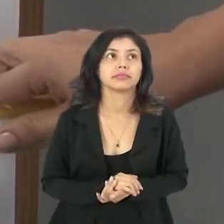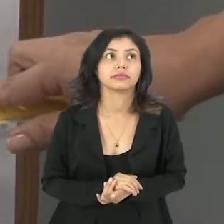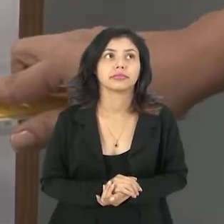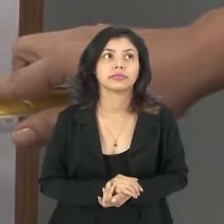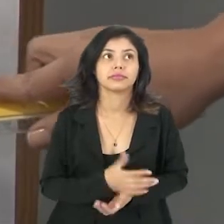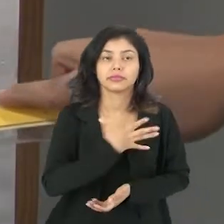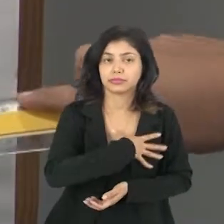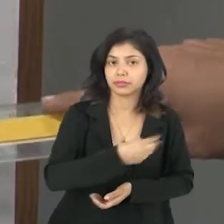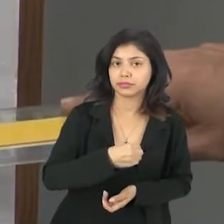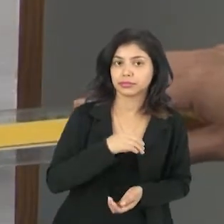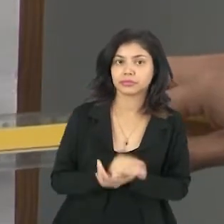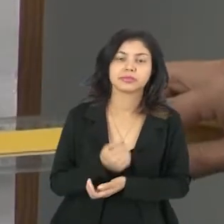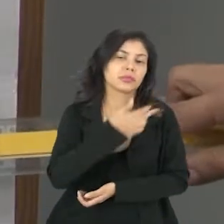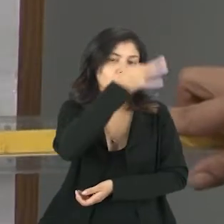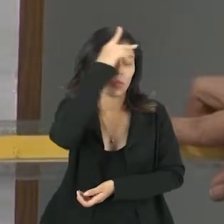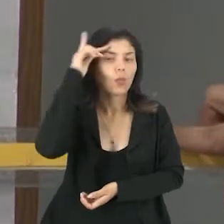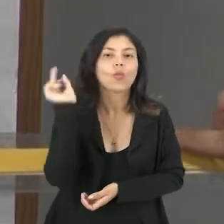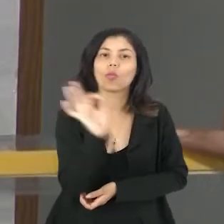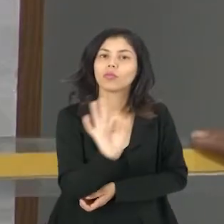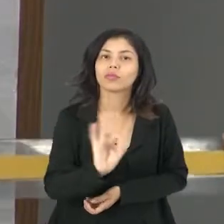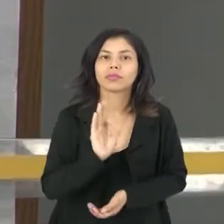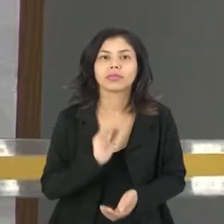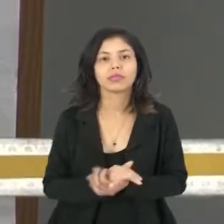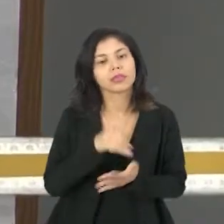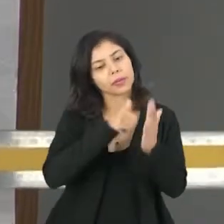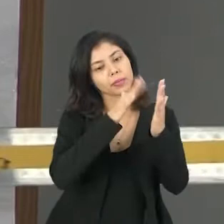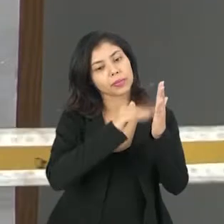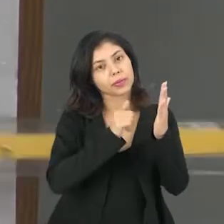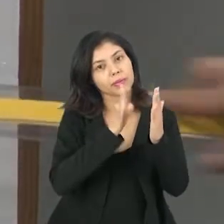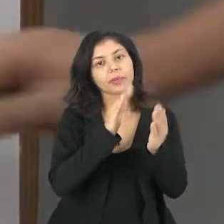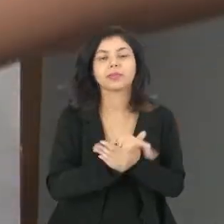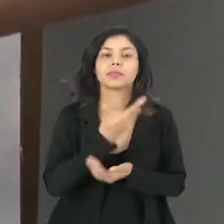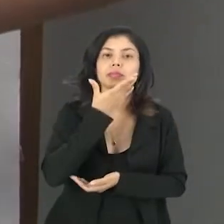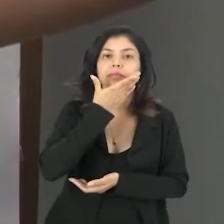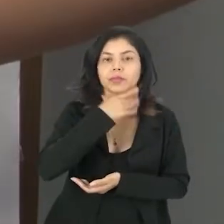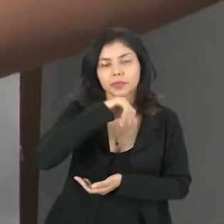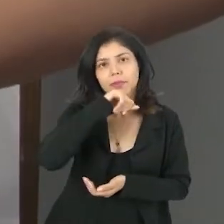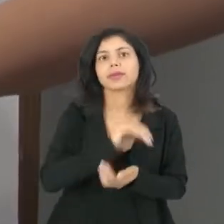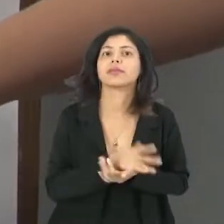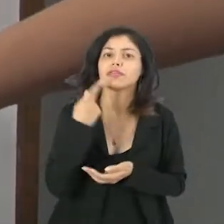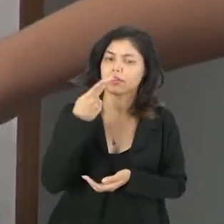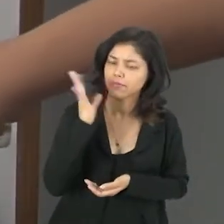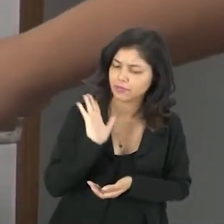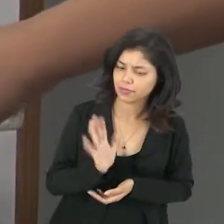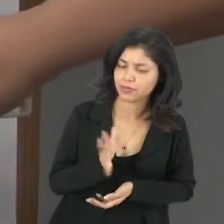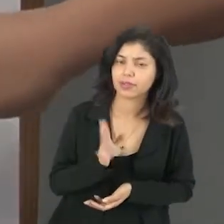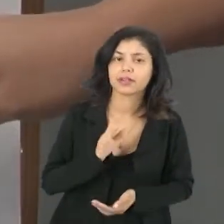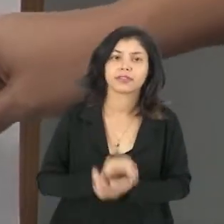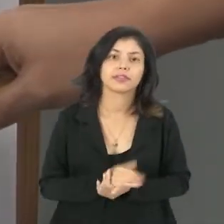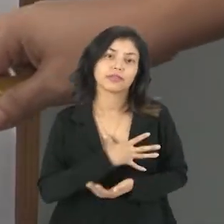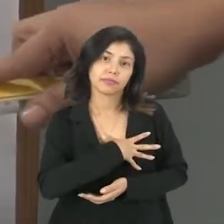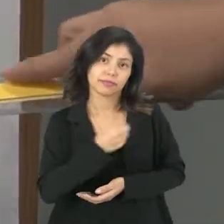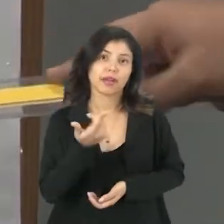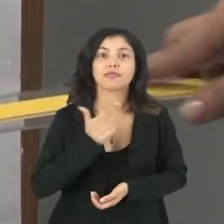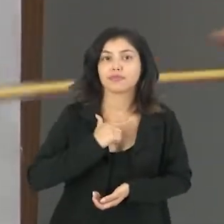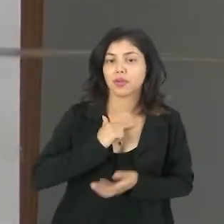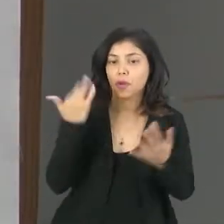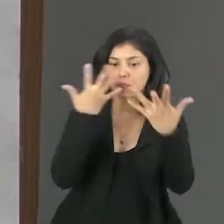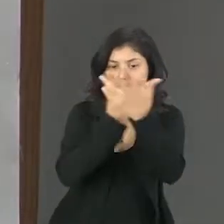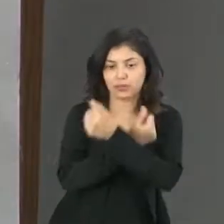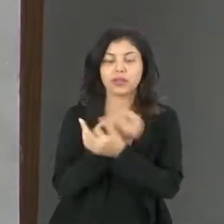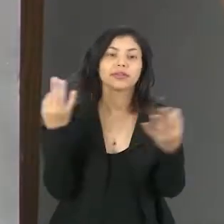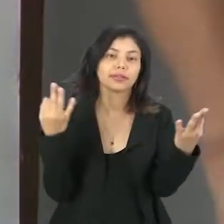retrato de filho ninguém acredite em pintor pai já diz o ditado quem ama o feio bonito